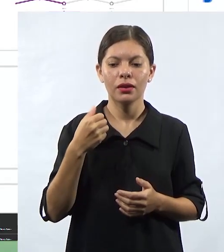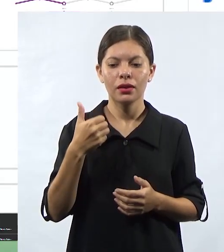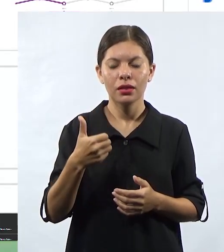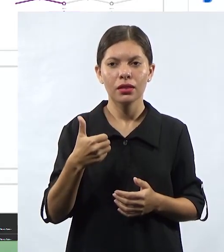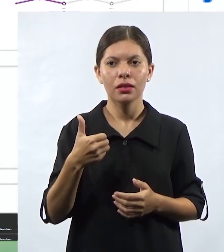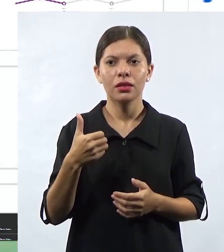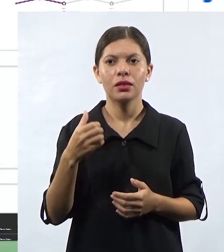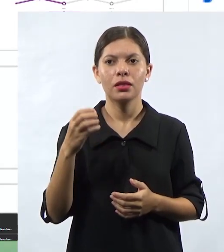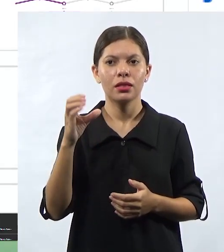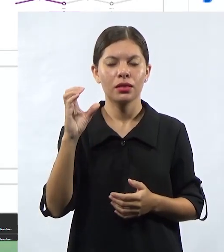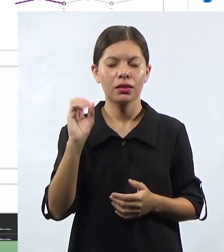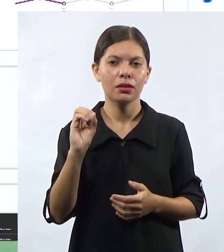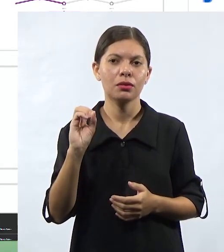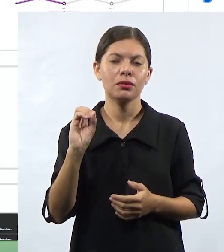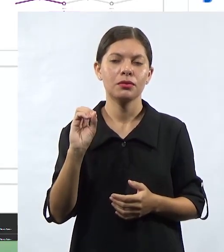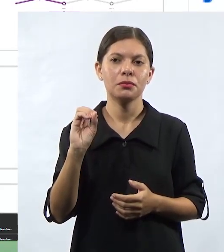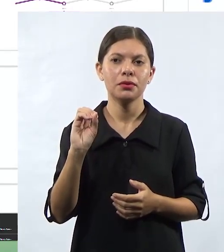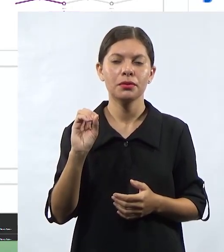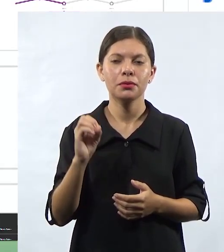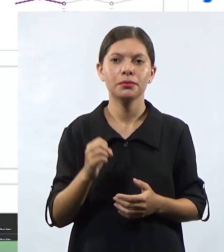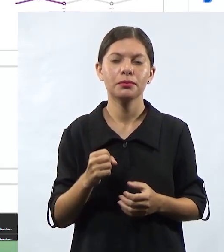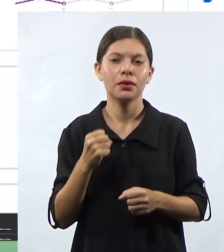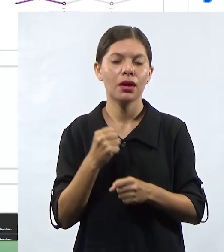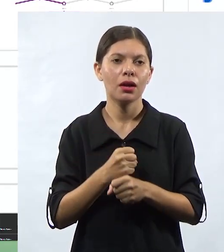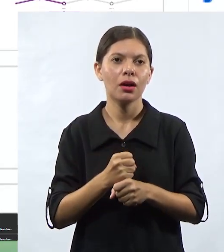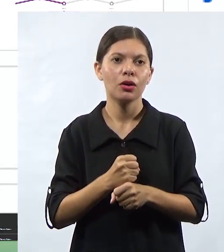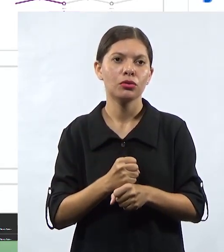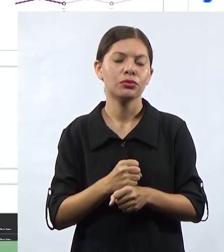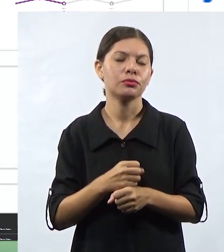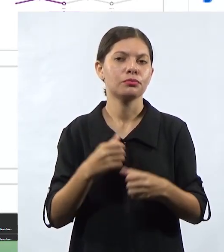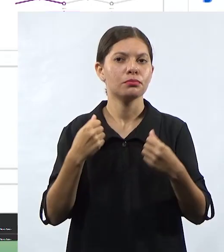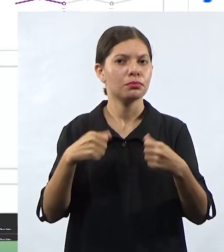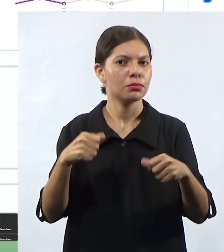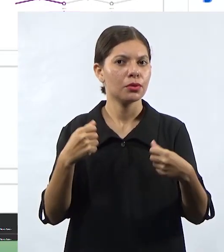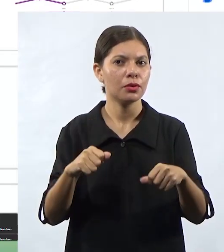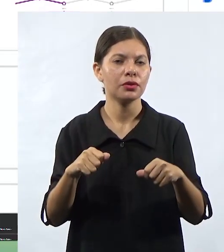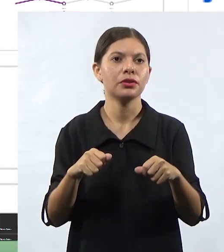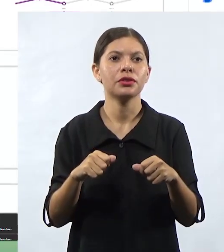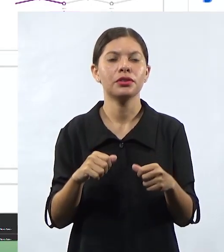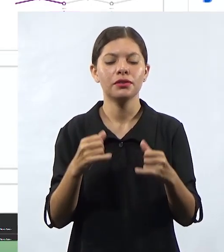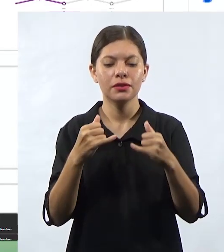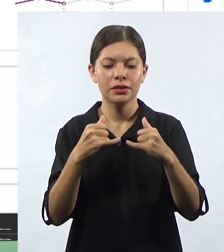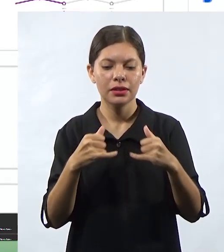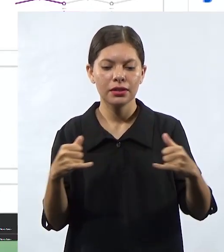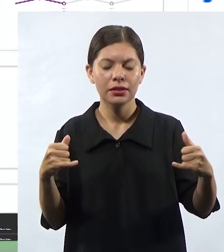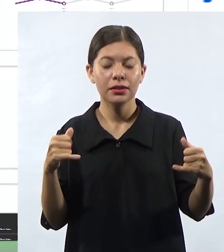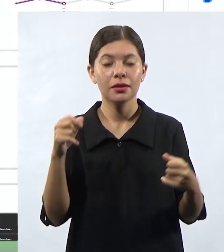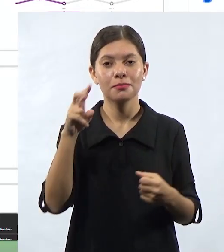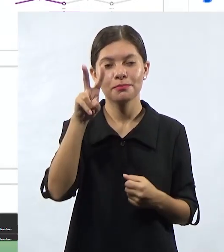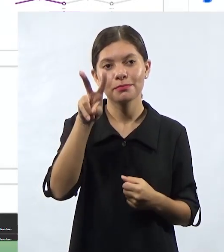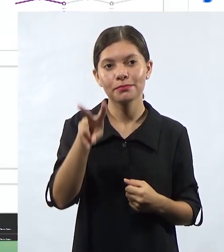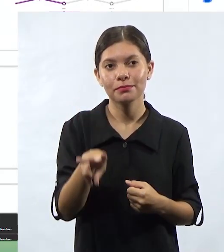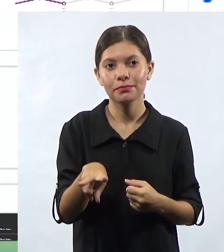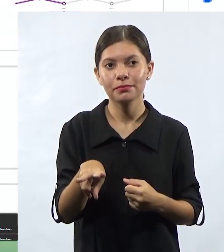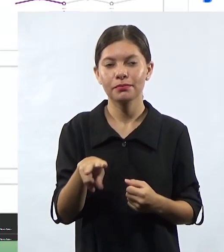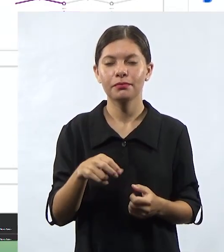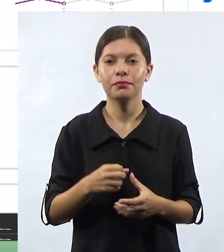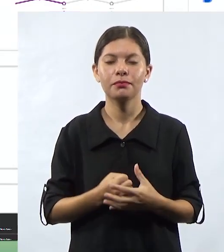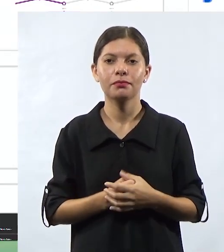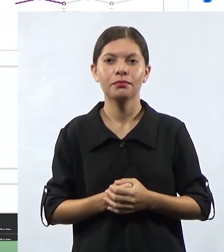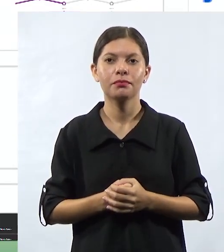2000 e alguma coisa. Então, você pode fazer também a linha vertical, como a gente comentou. Comentou, né? Depende